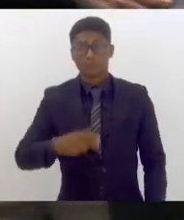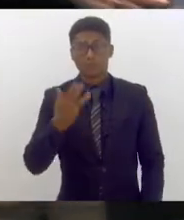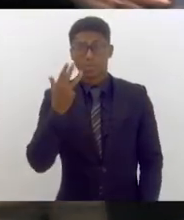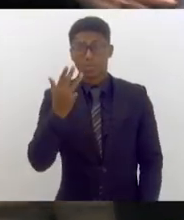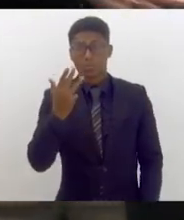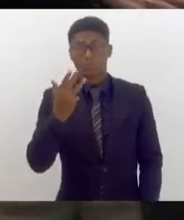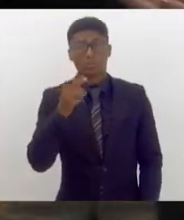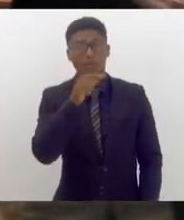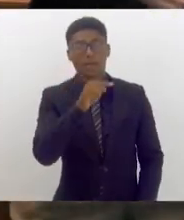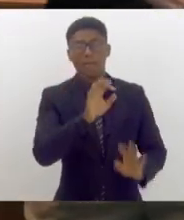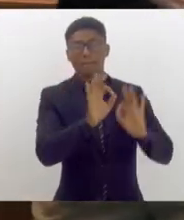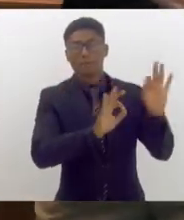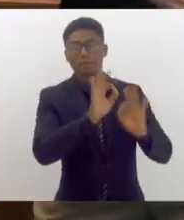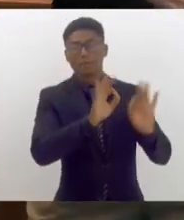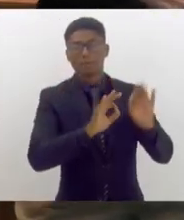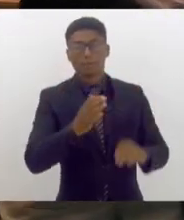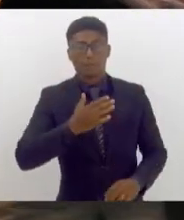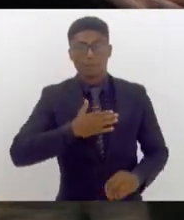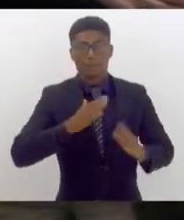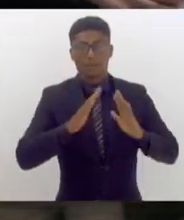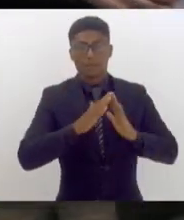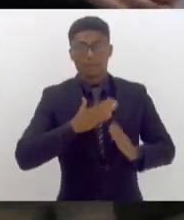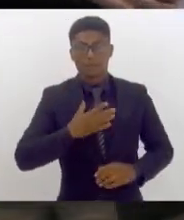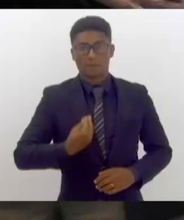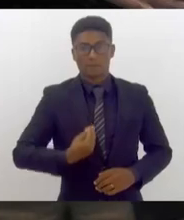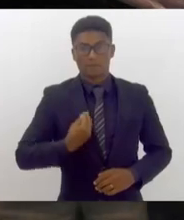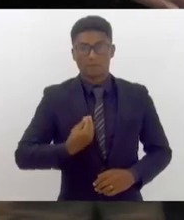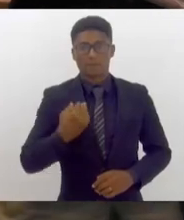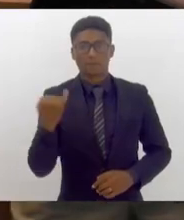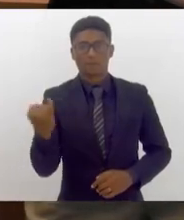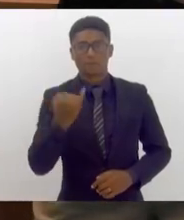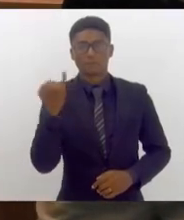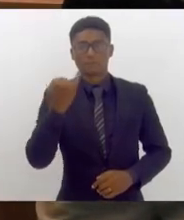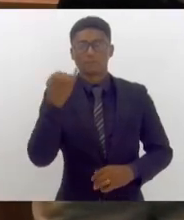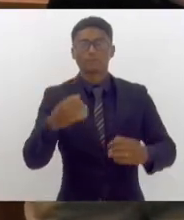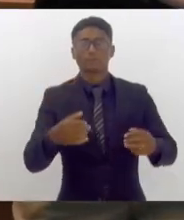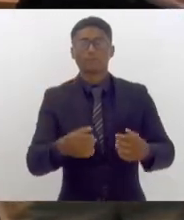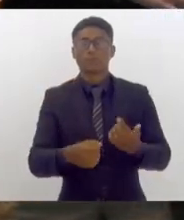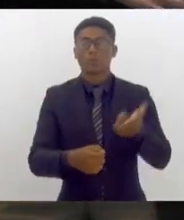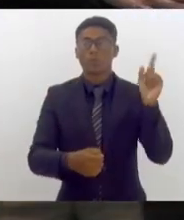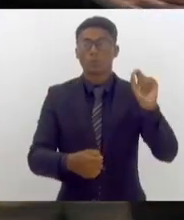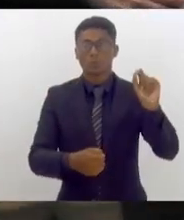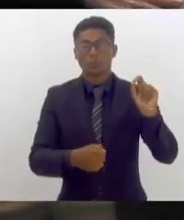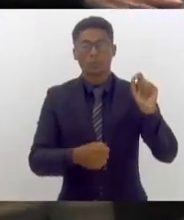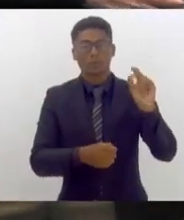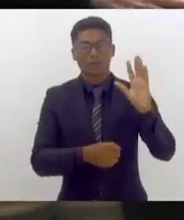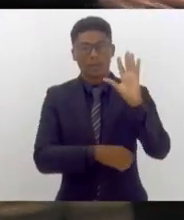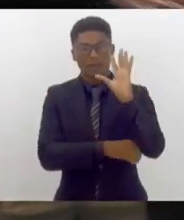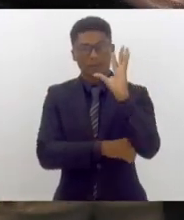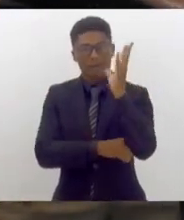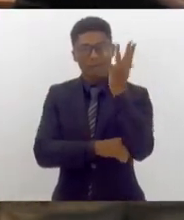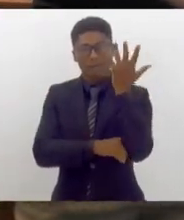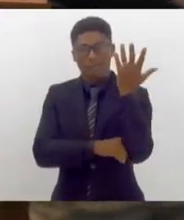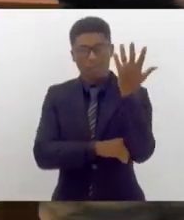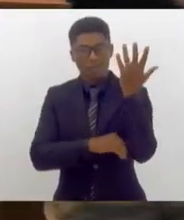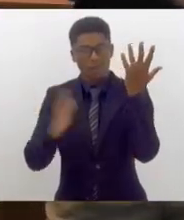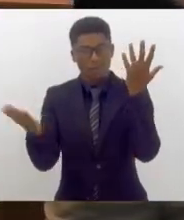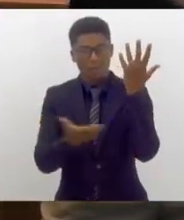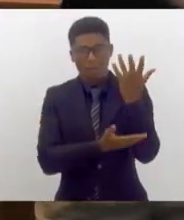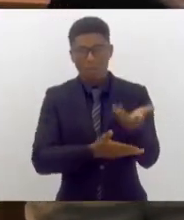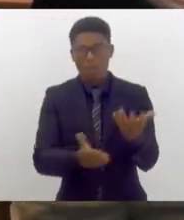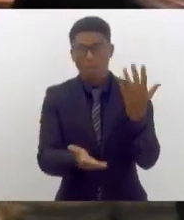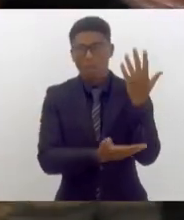Minha Vida, porque essa é uma questão fundamental. Outra coisa, desmatamento. Vários, a gente já advertiu,